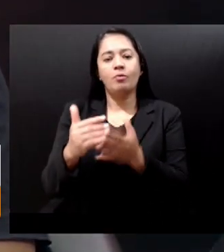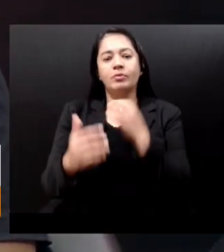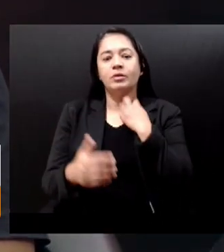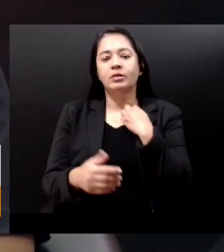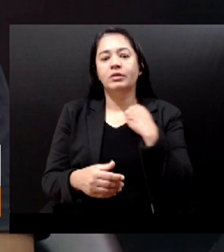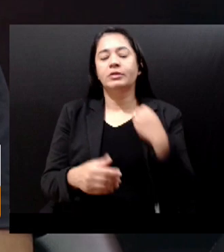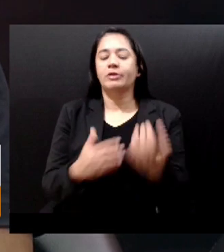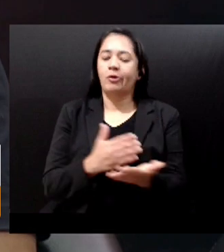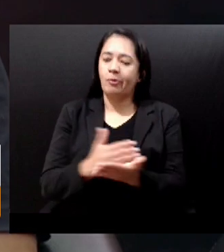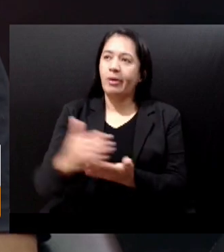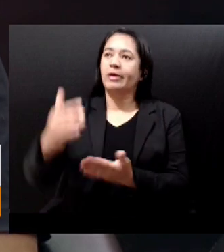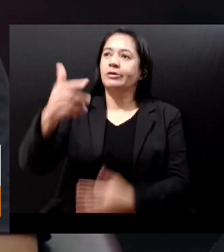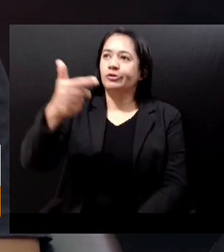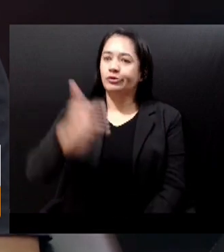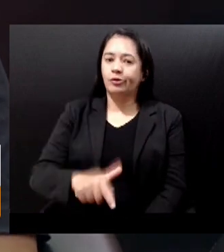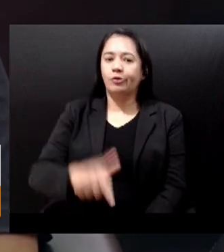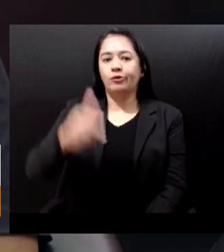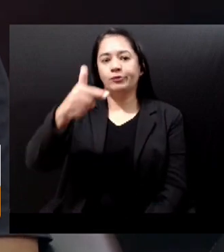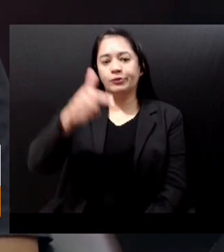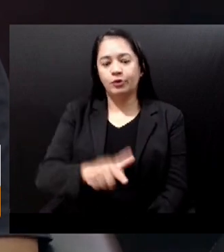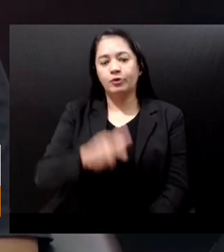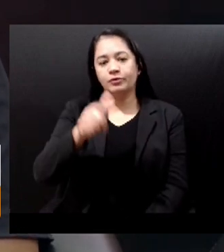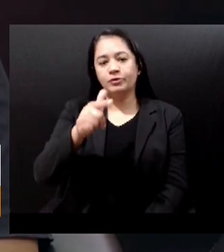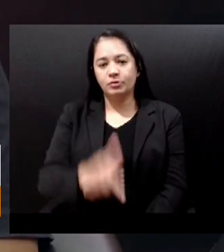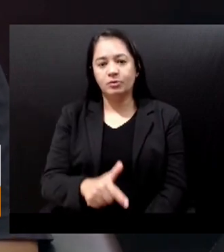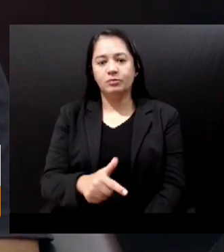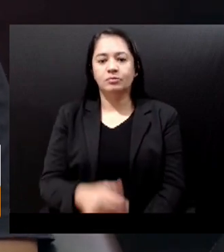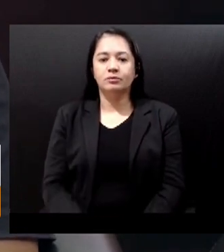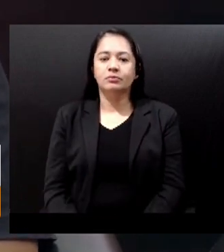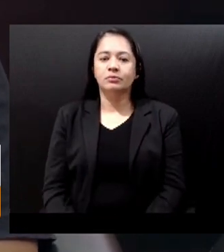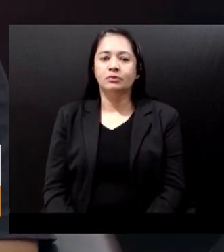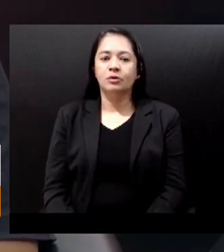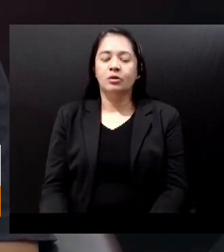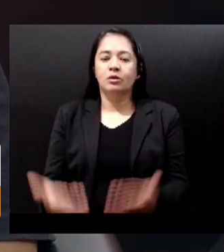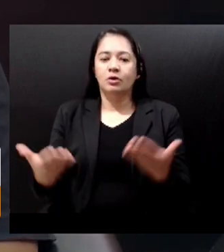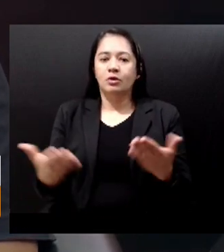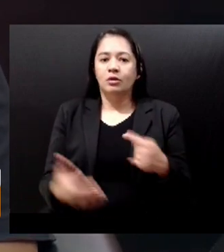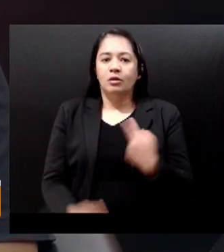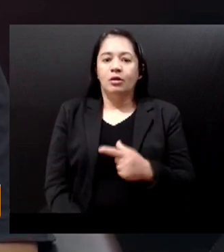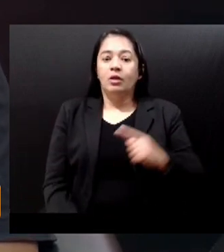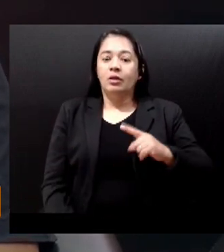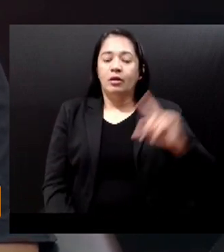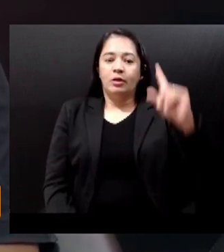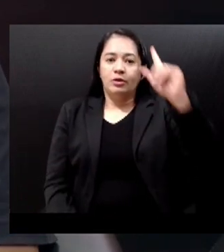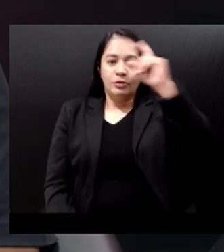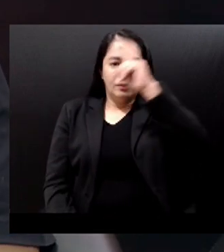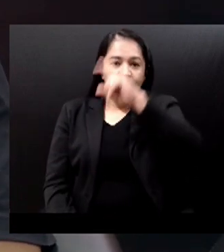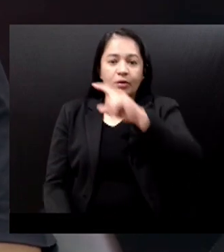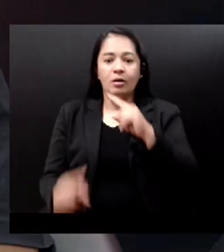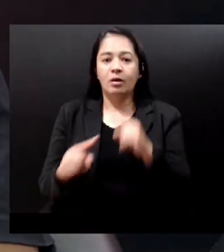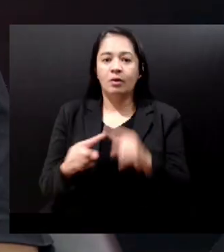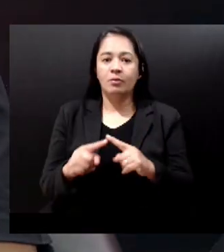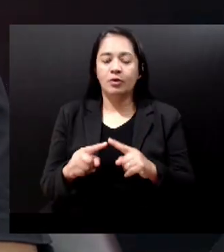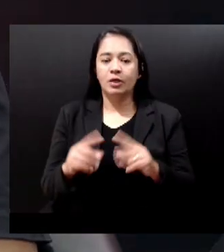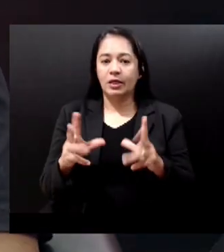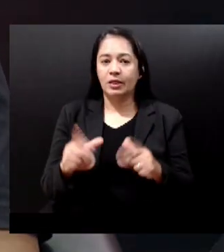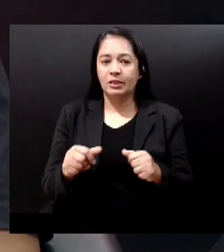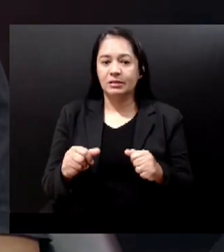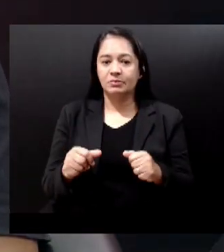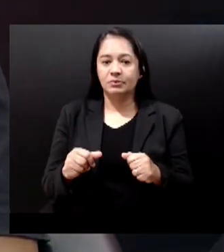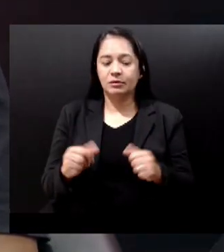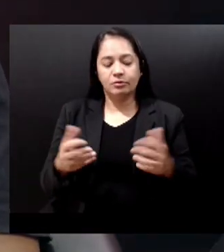várias vezes. E hoje a gente tem essa dificuldade, porque todo mundo é motivado, às